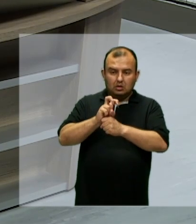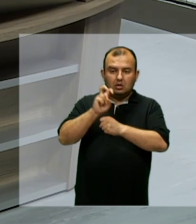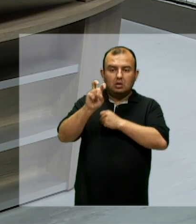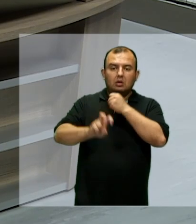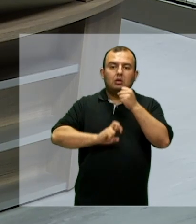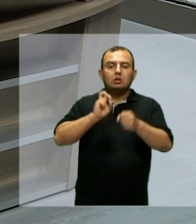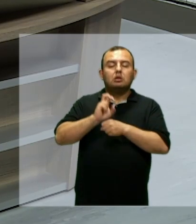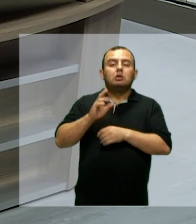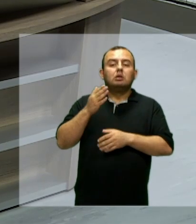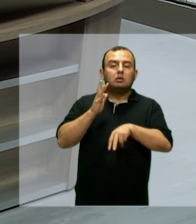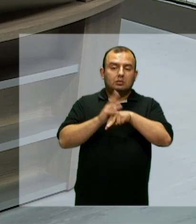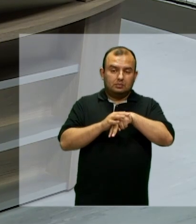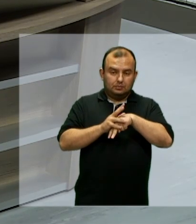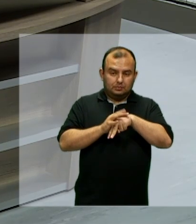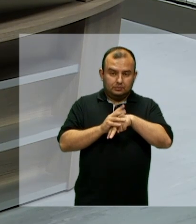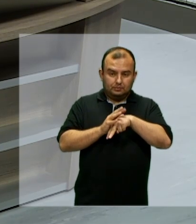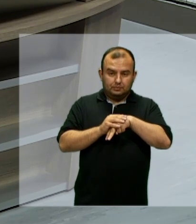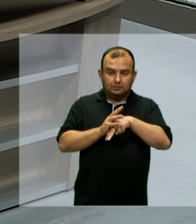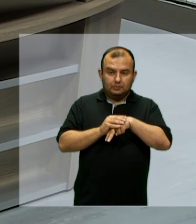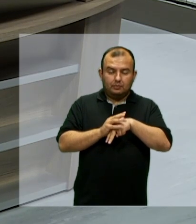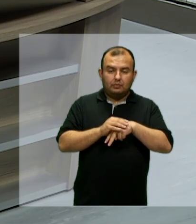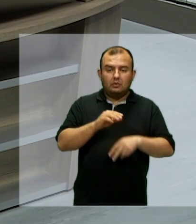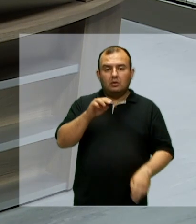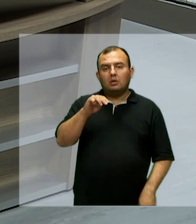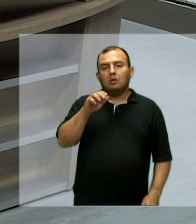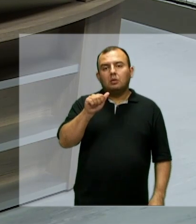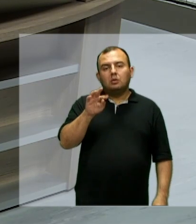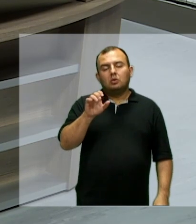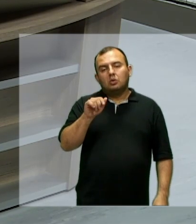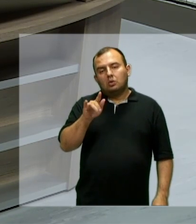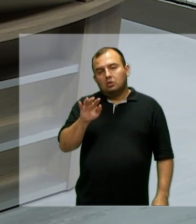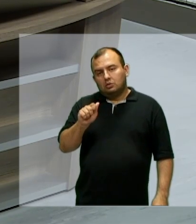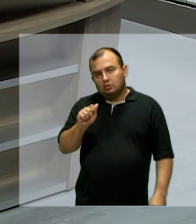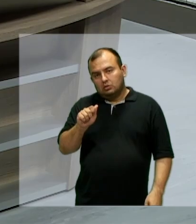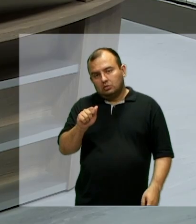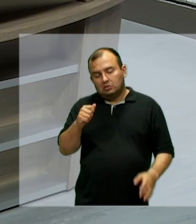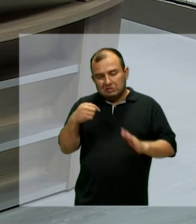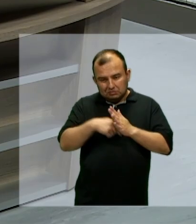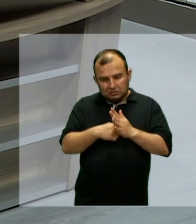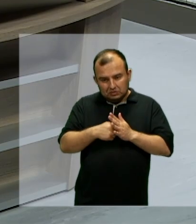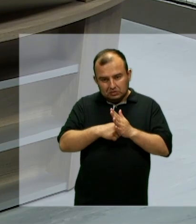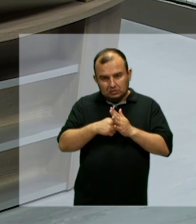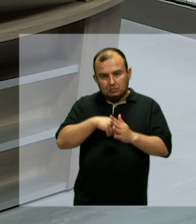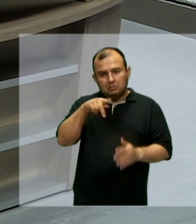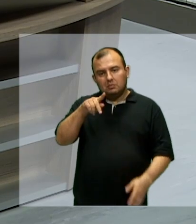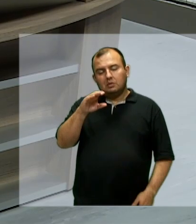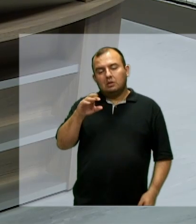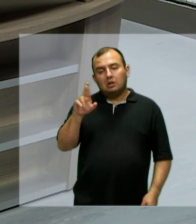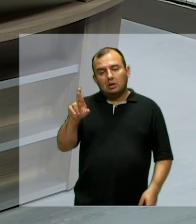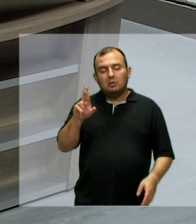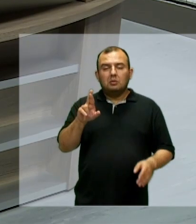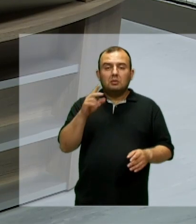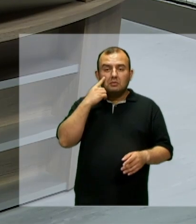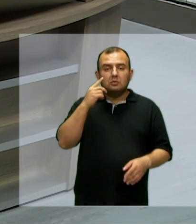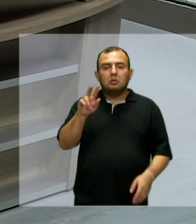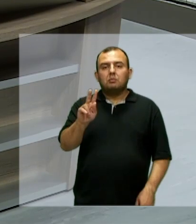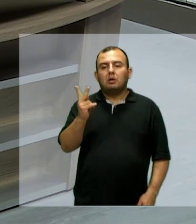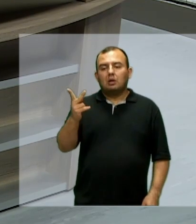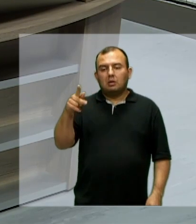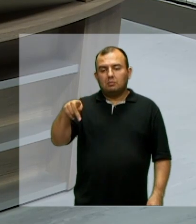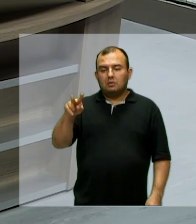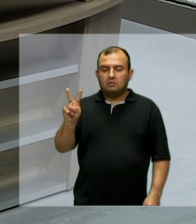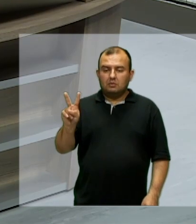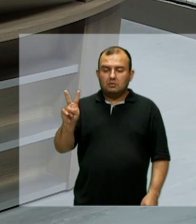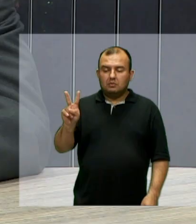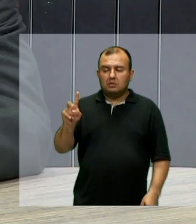desde que a paciente faça uma citologia em meio líquido e faça uma pesquisa por PCR para HPV. E se não tiver